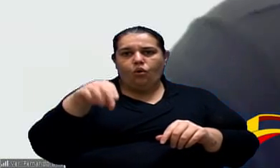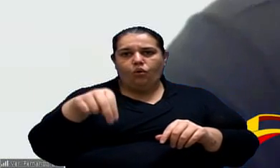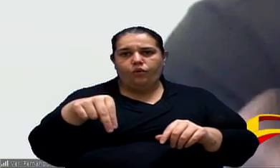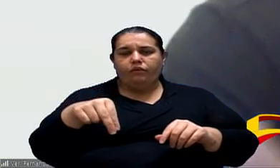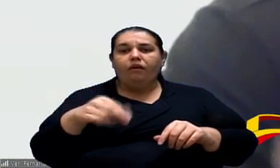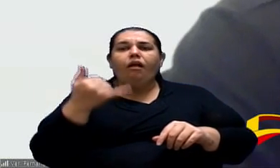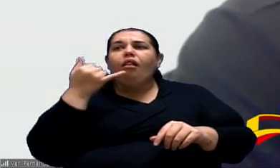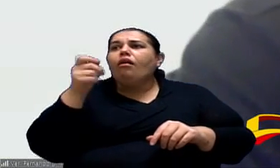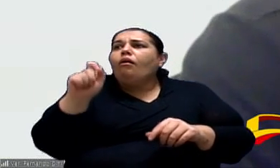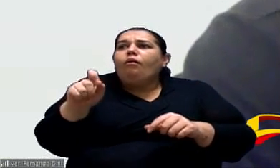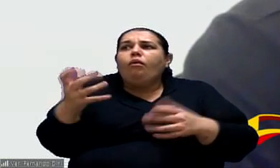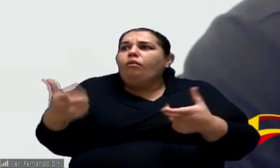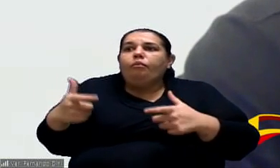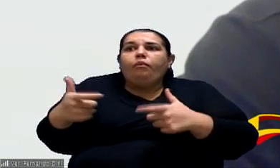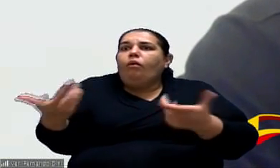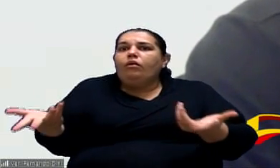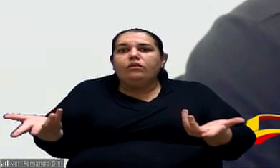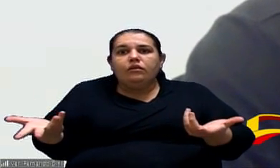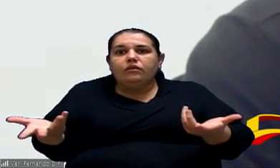onde?